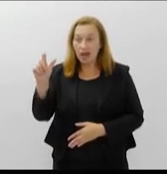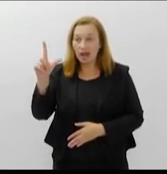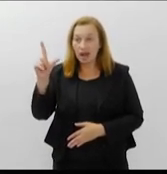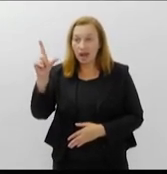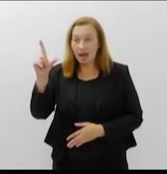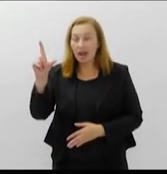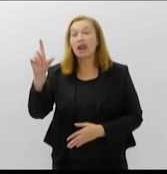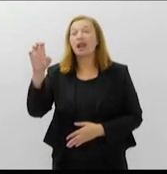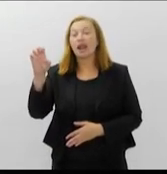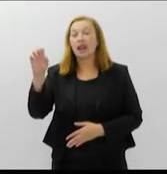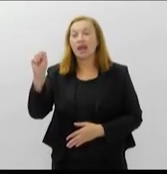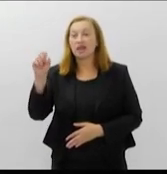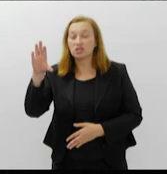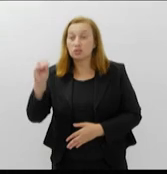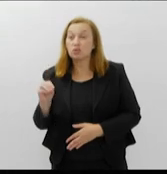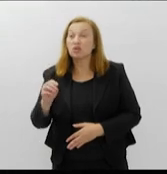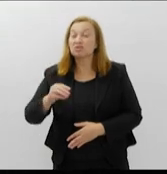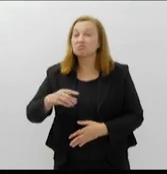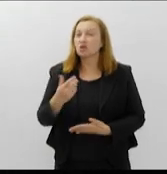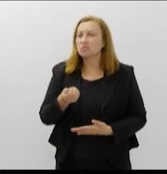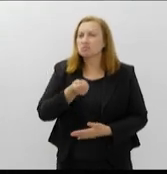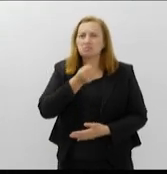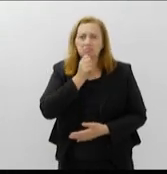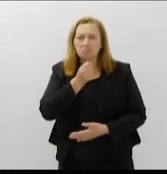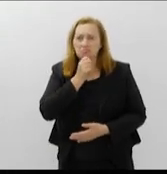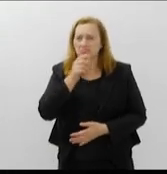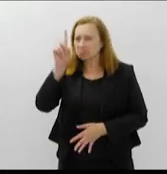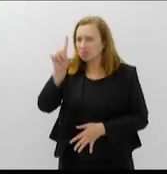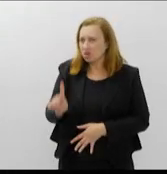dessa empresa sabem o que estão falando sobre